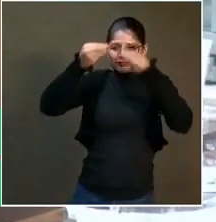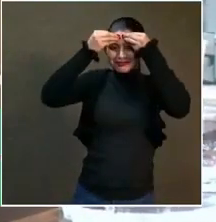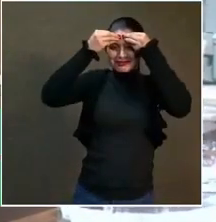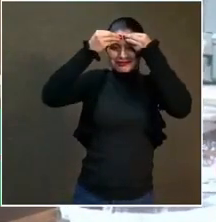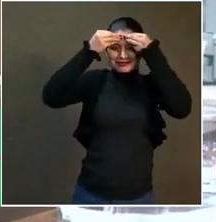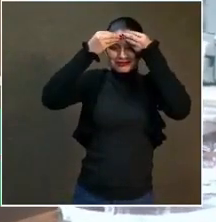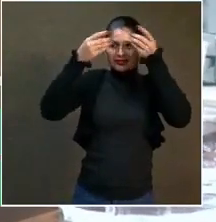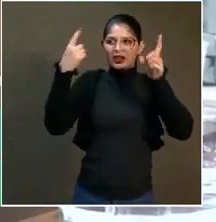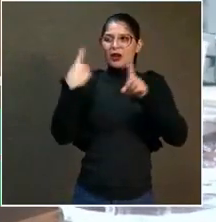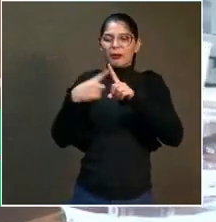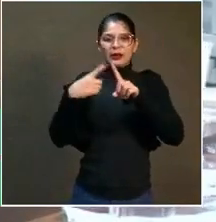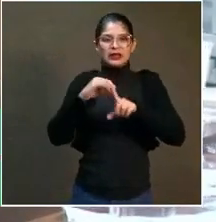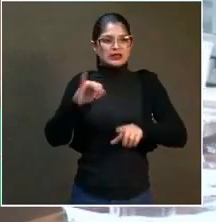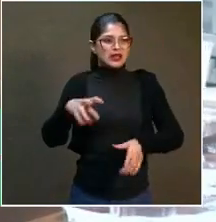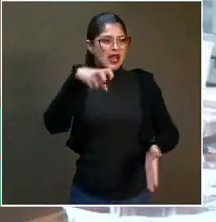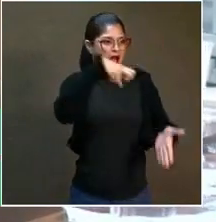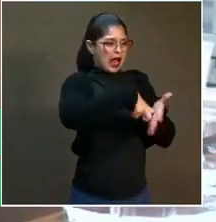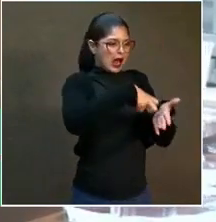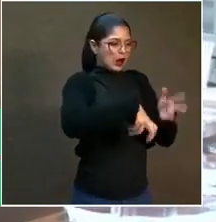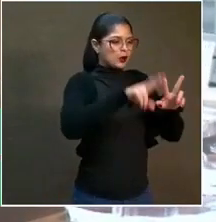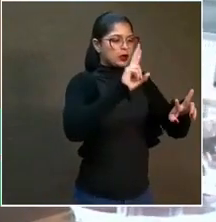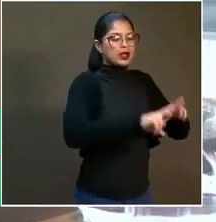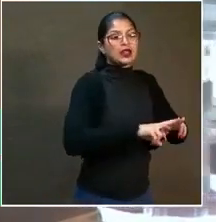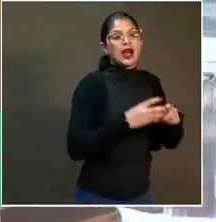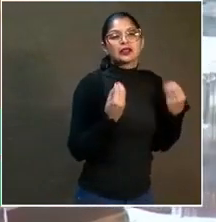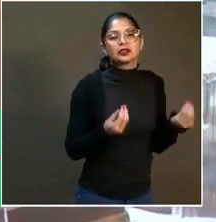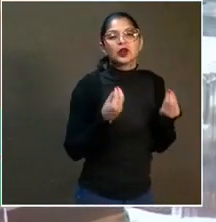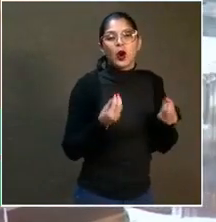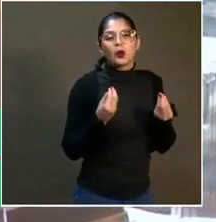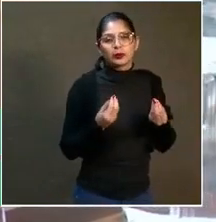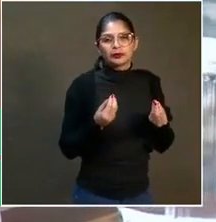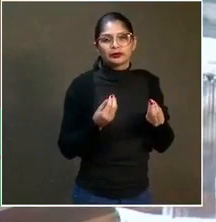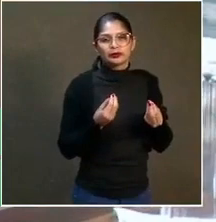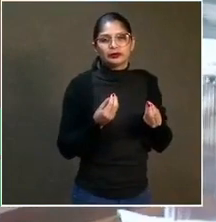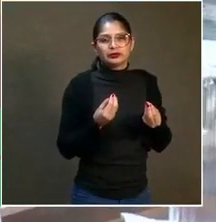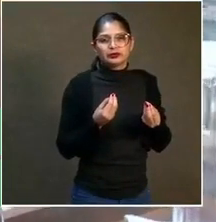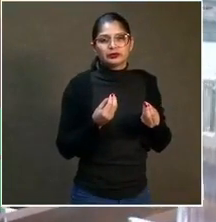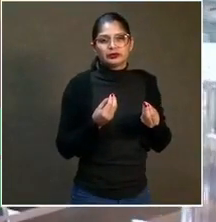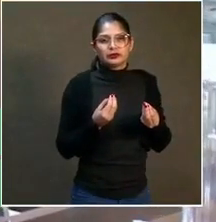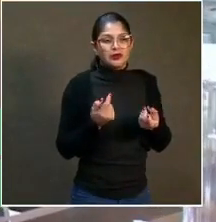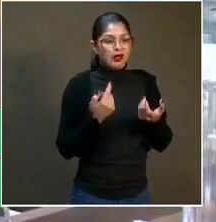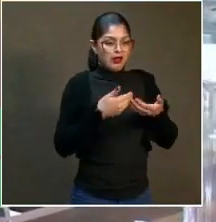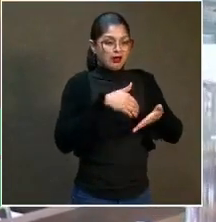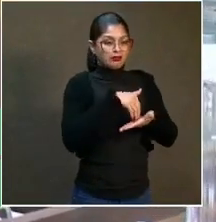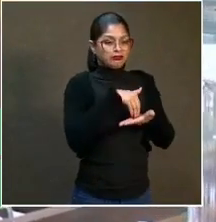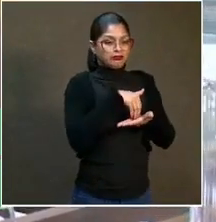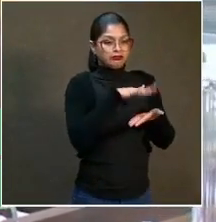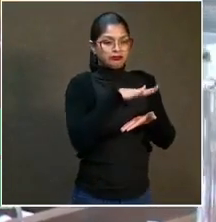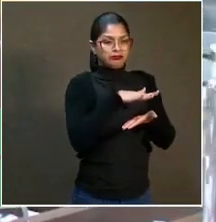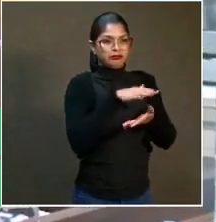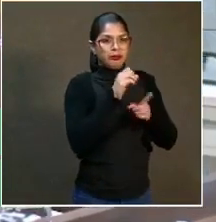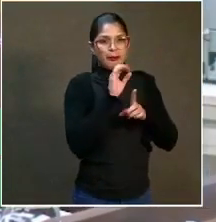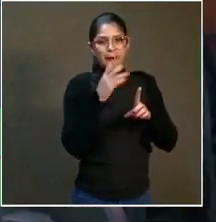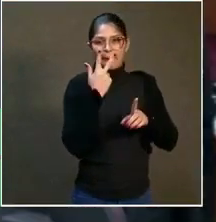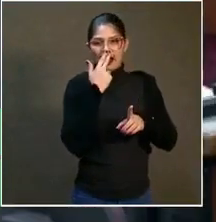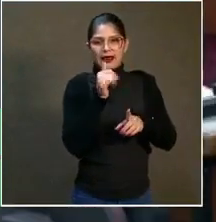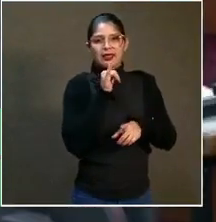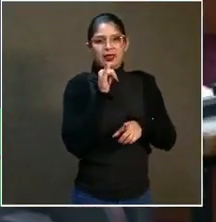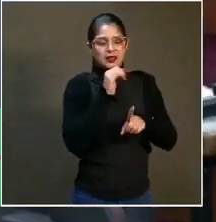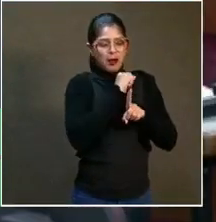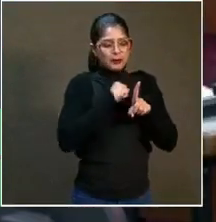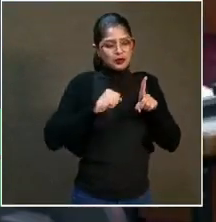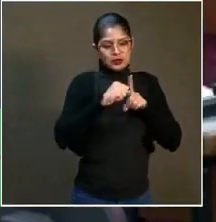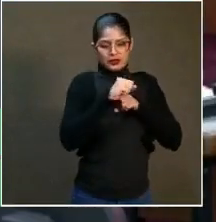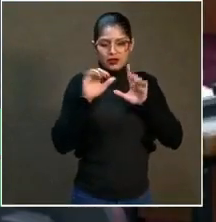depois que a pessoa é condenada, ela tem que ser mandada para onde depois que cumprir a pena? Para a rua. Segunda chance, vai ter que